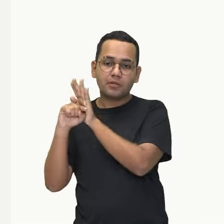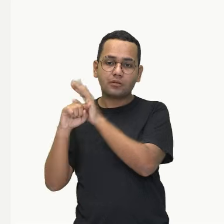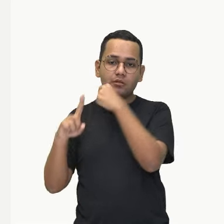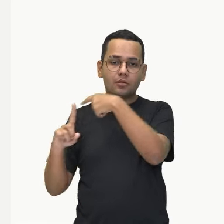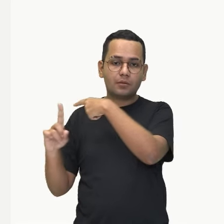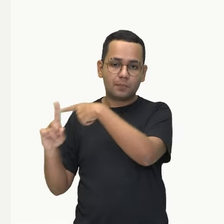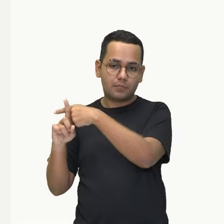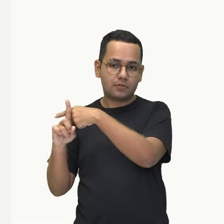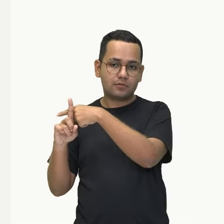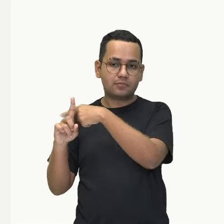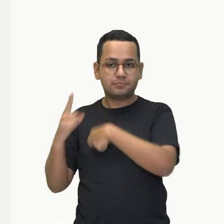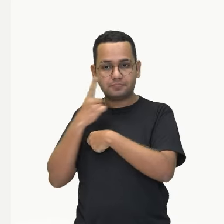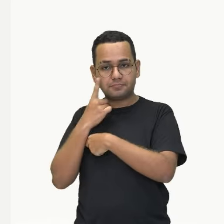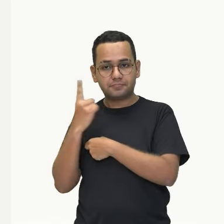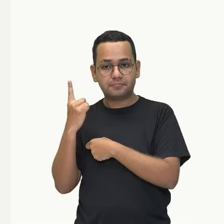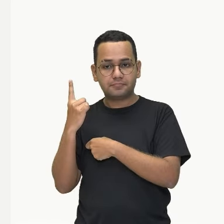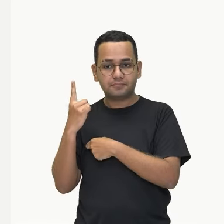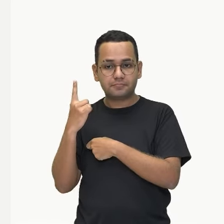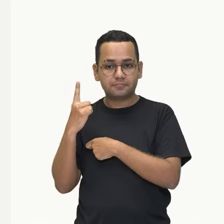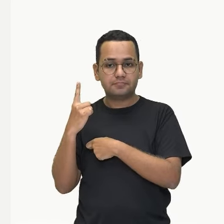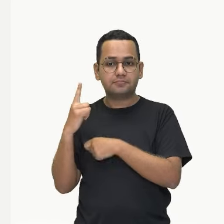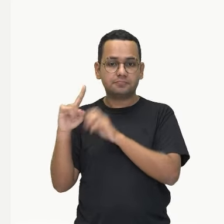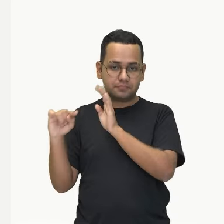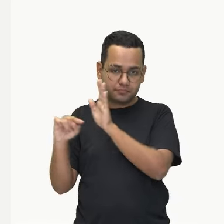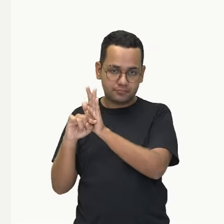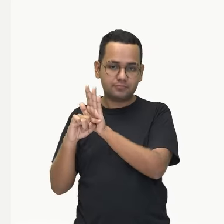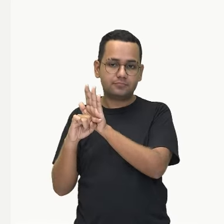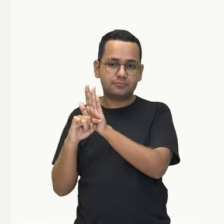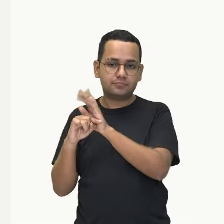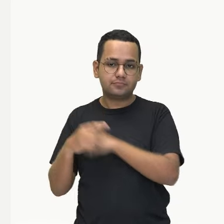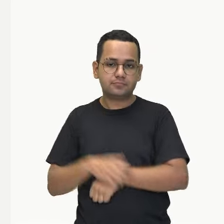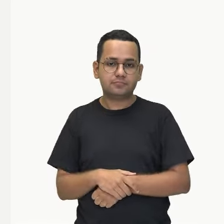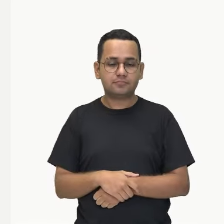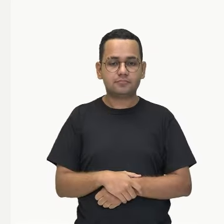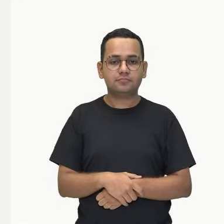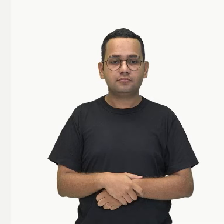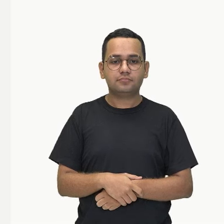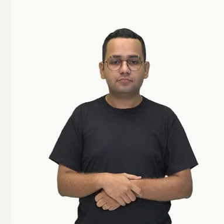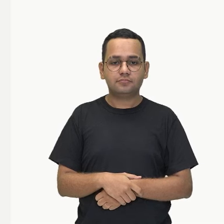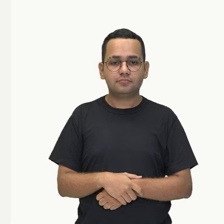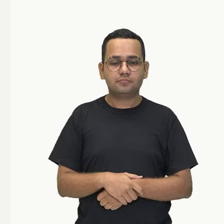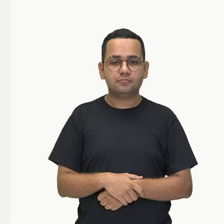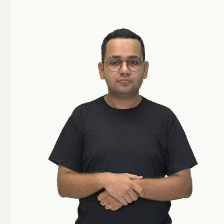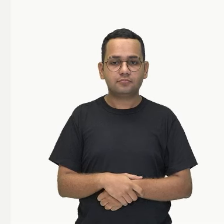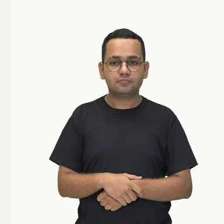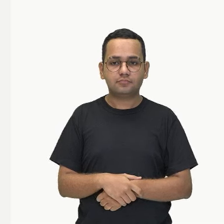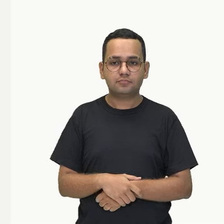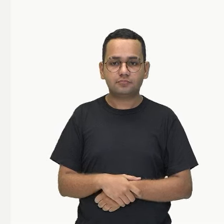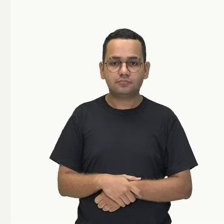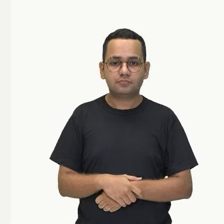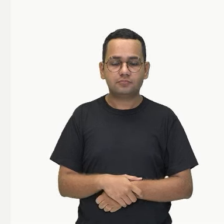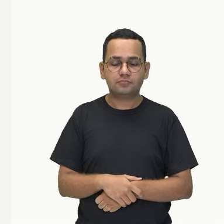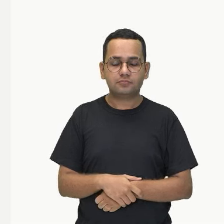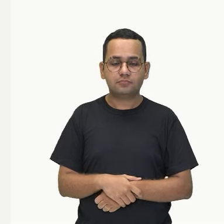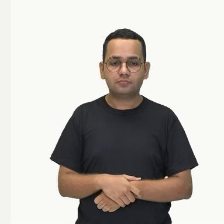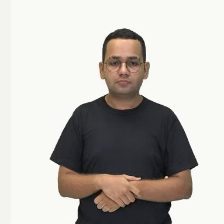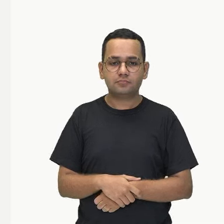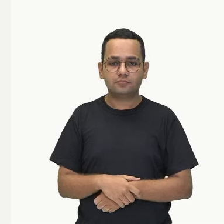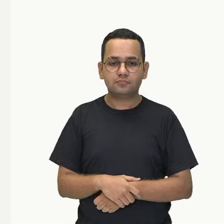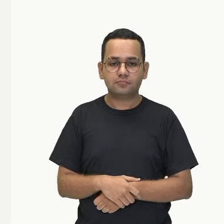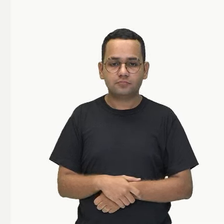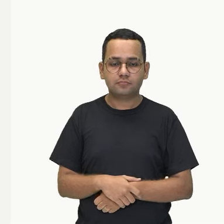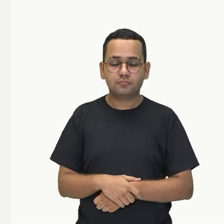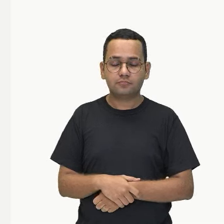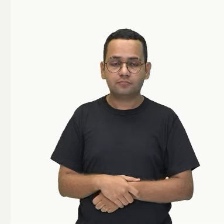mais do 2y. Menos com mais de novo. Menos com mais deu menos. Está